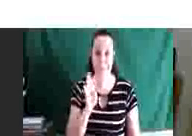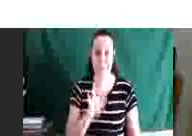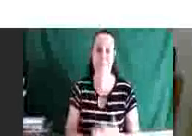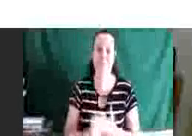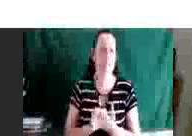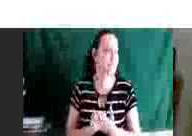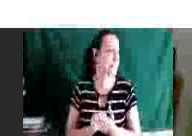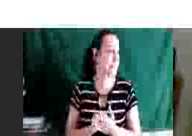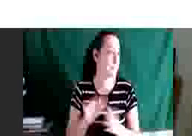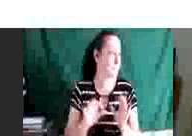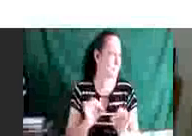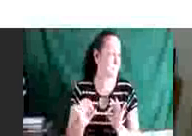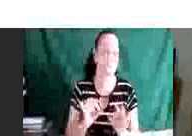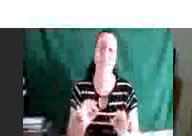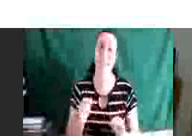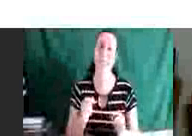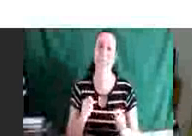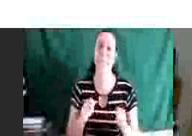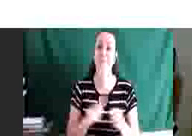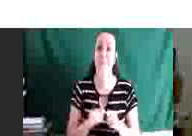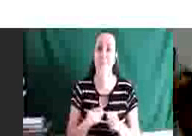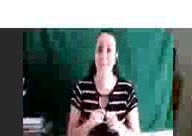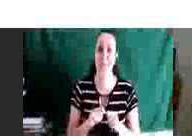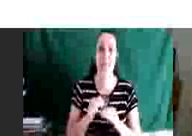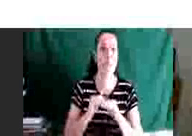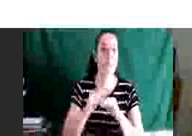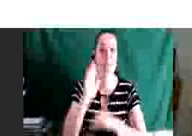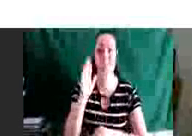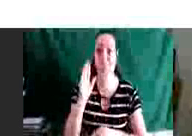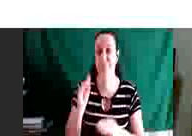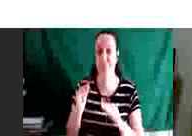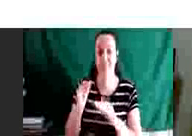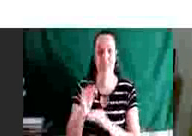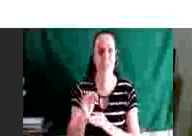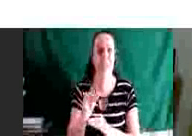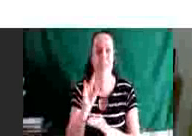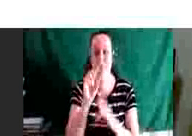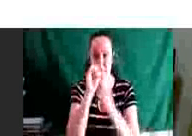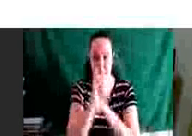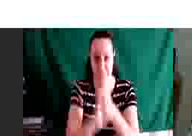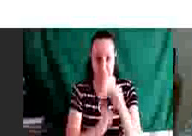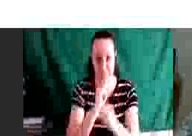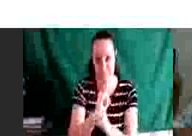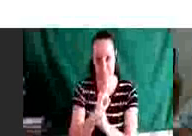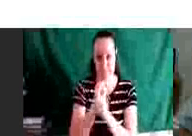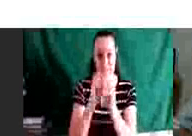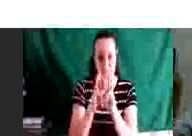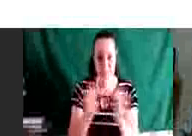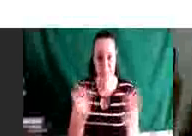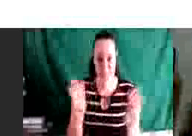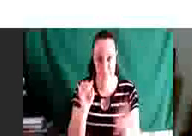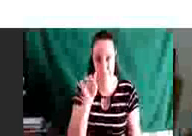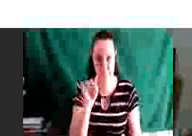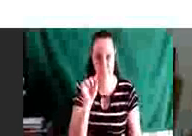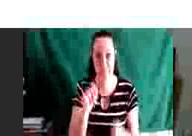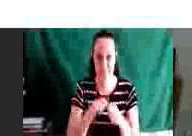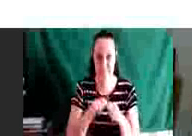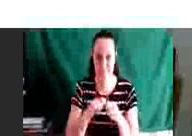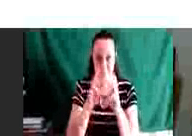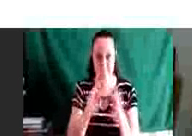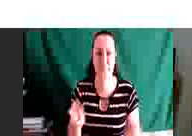Top 10, né? Vai aparecer aqui, ó, o ASP Top 10 Web Application Security